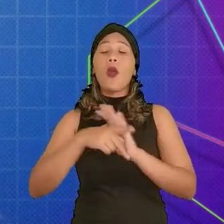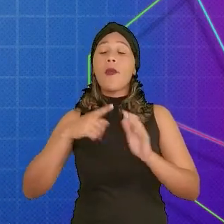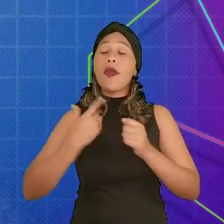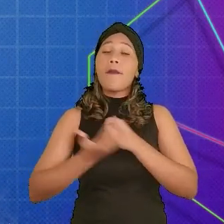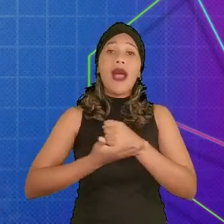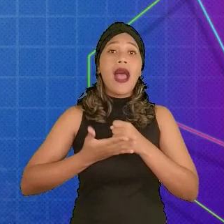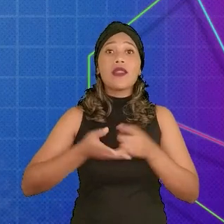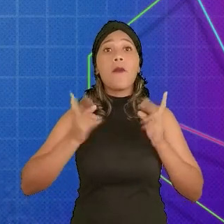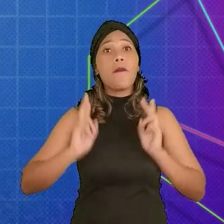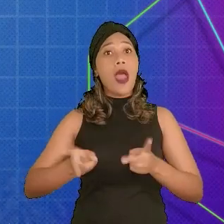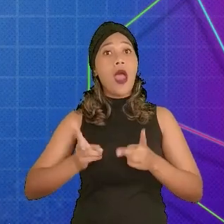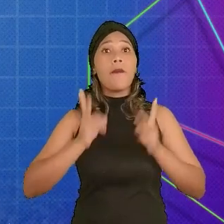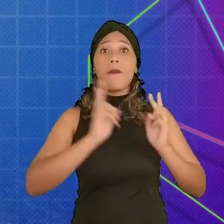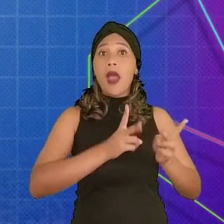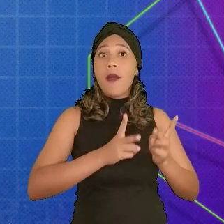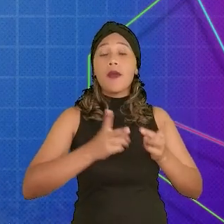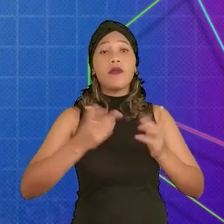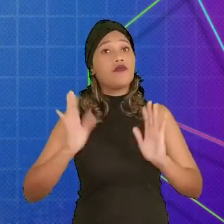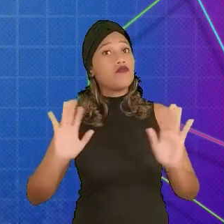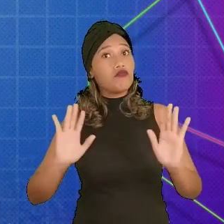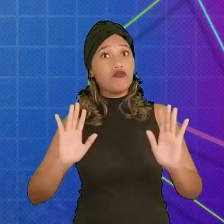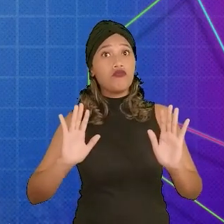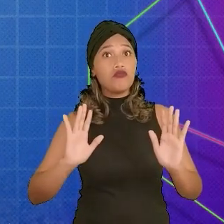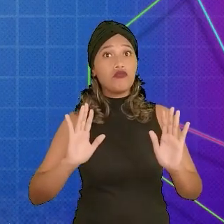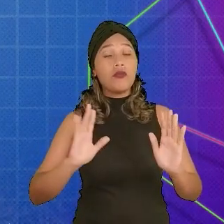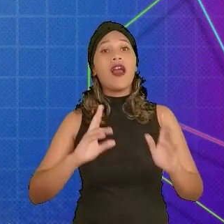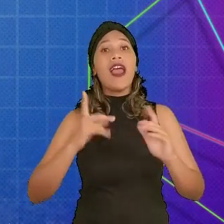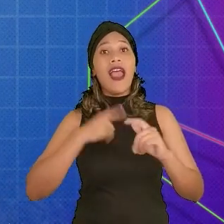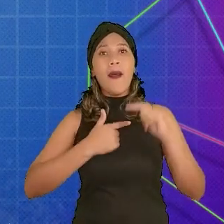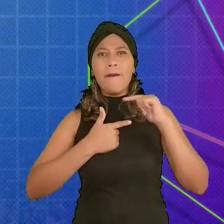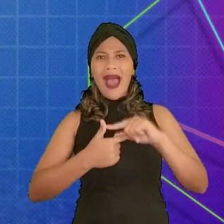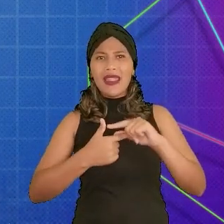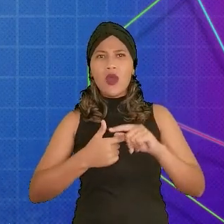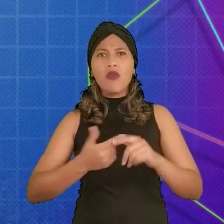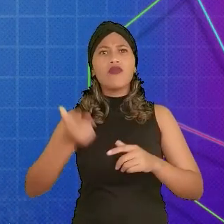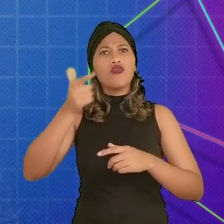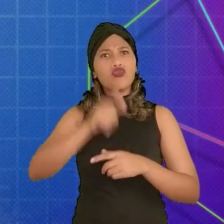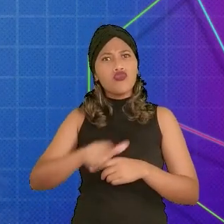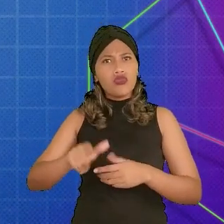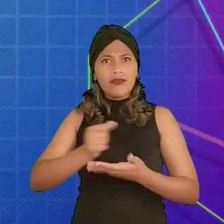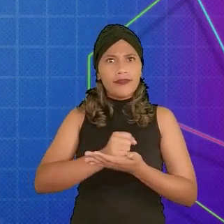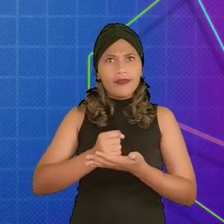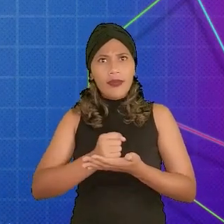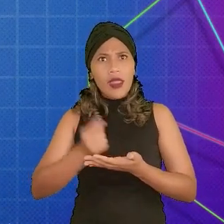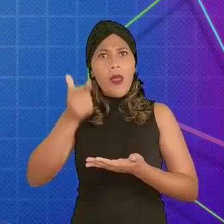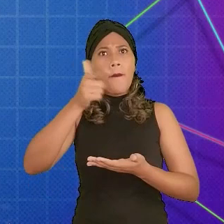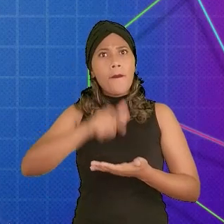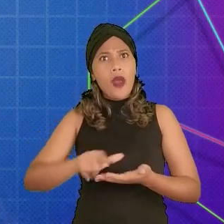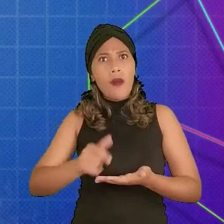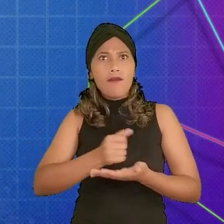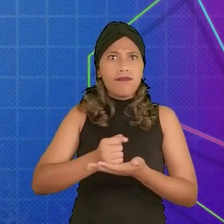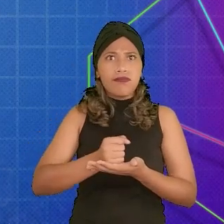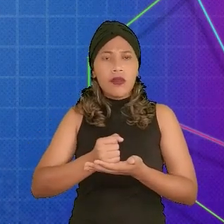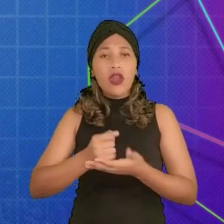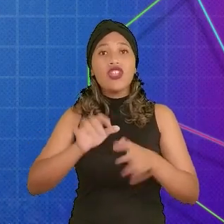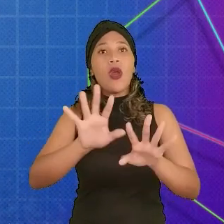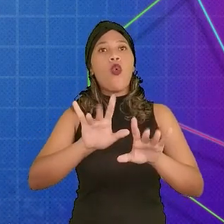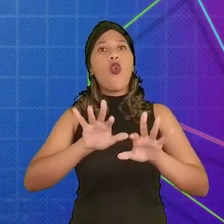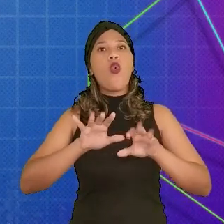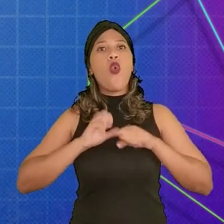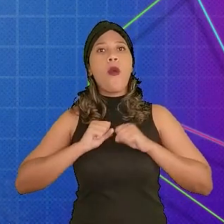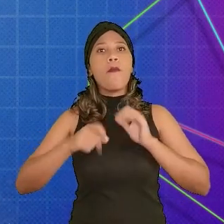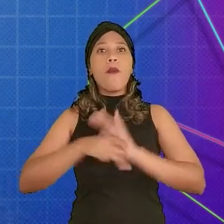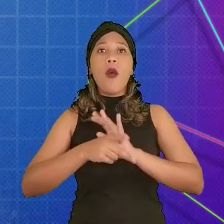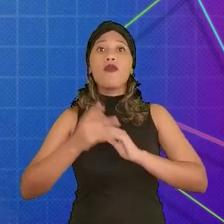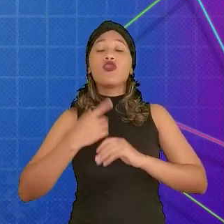realizar basicamente os mesmos comandos. Muitas vezes, esses padrões se repetem em determinados jogos, porque já é algo incorporado